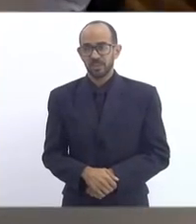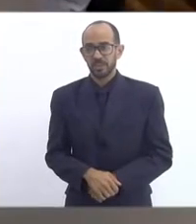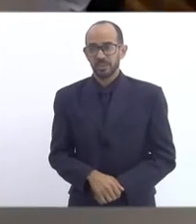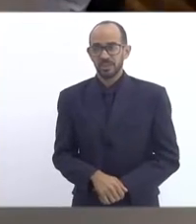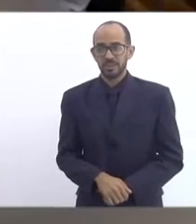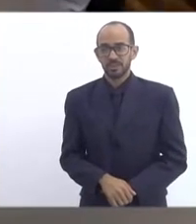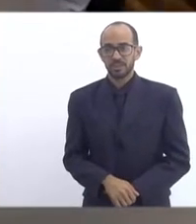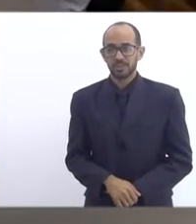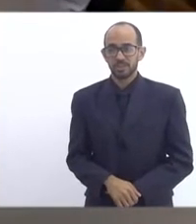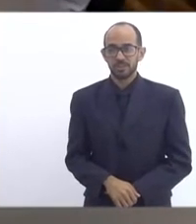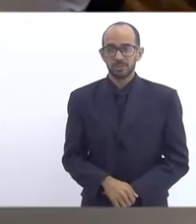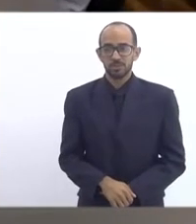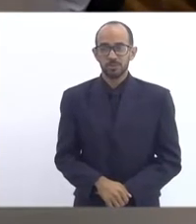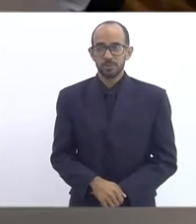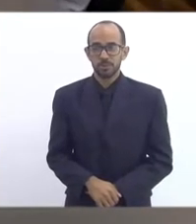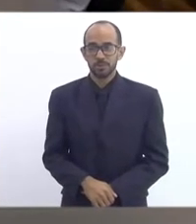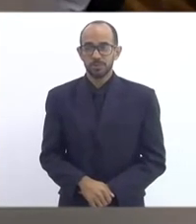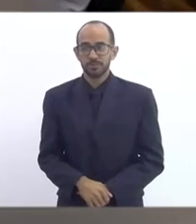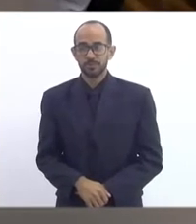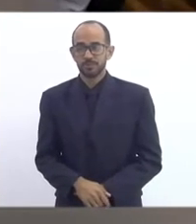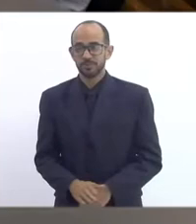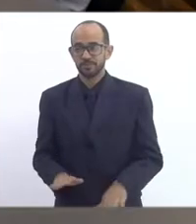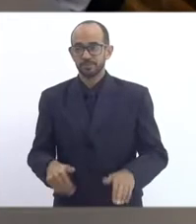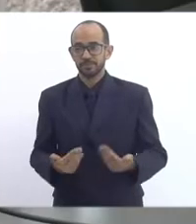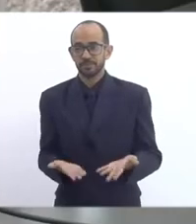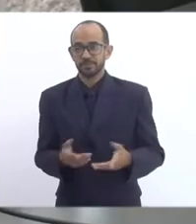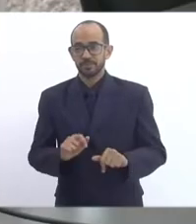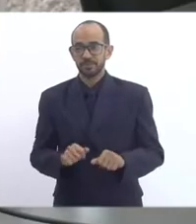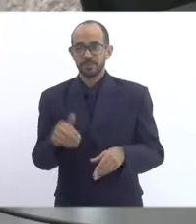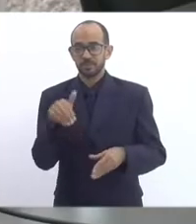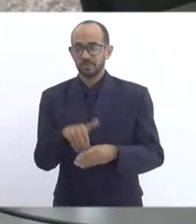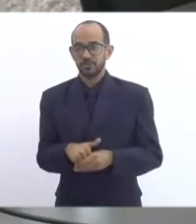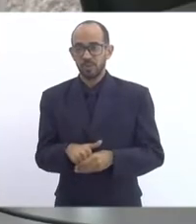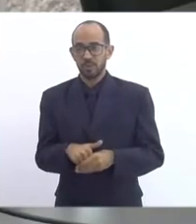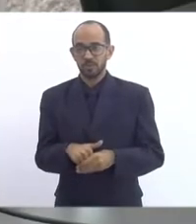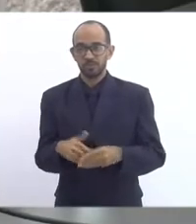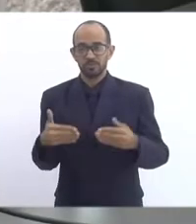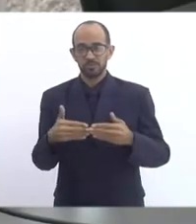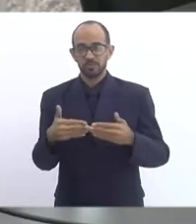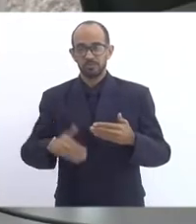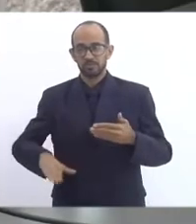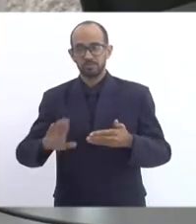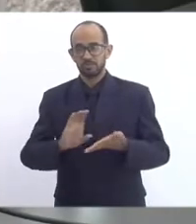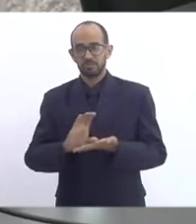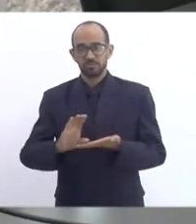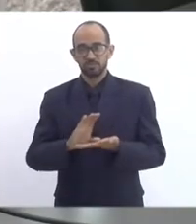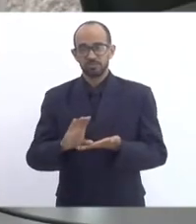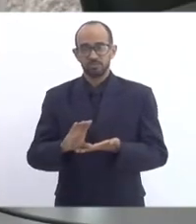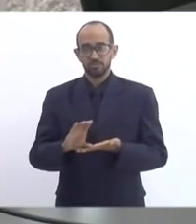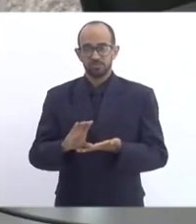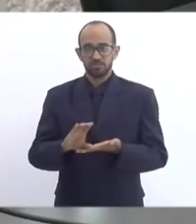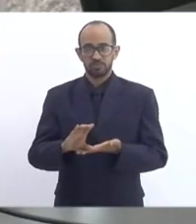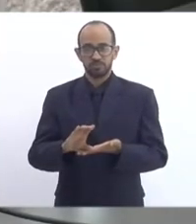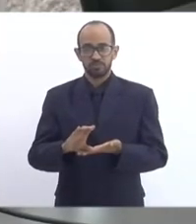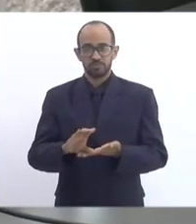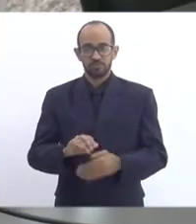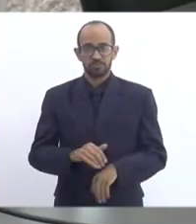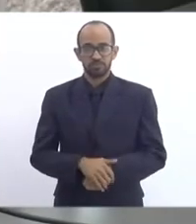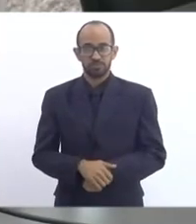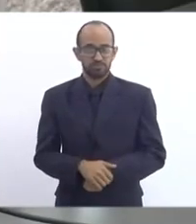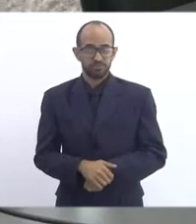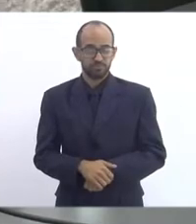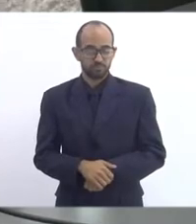o relator do vencido. Relator do vencido. Eu dou voto pela inconstitucionalidade e relator do vencido. Tá 1, 2, 3 votos, 4. 4, está